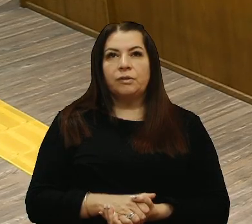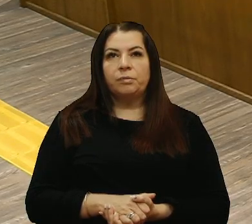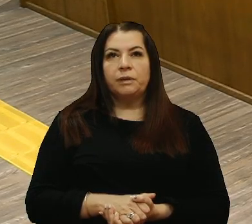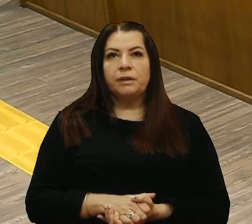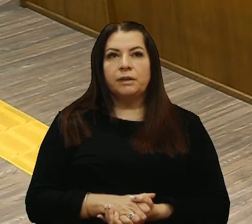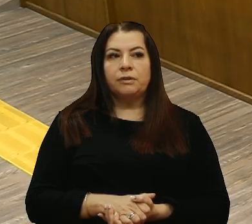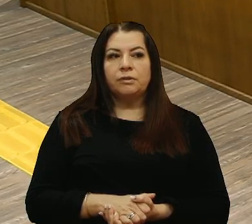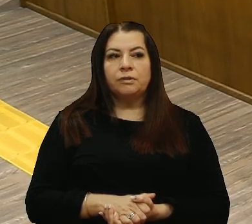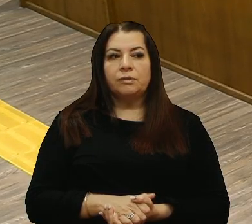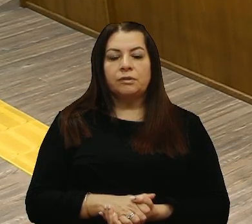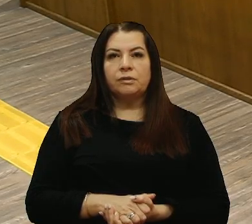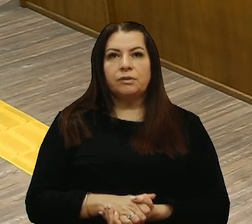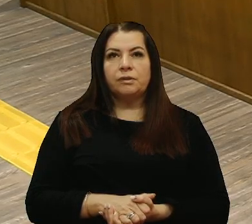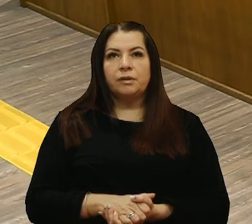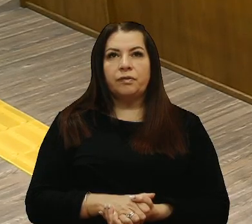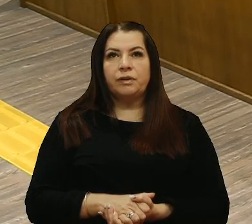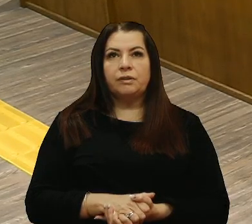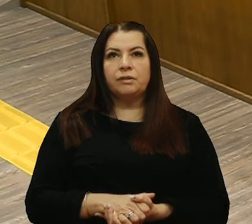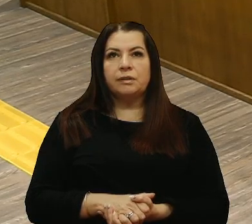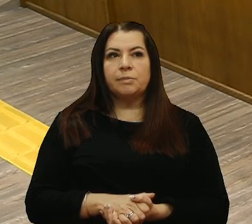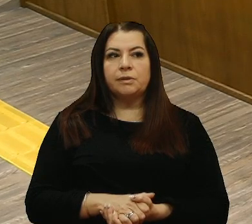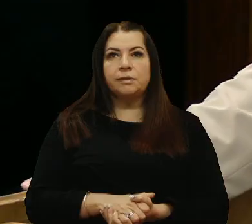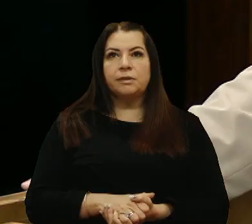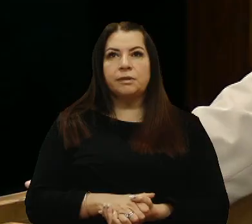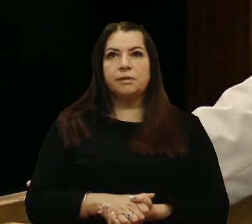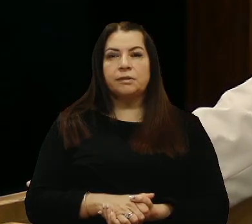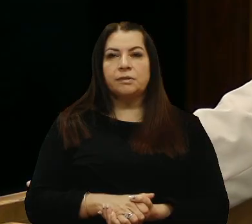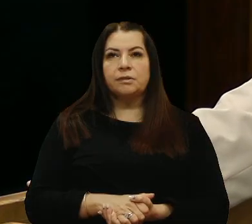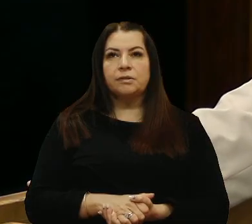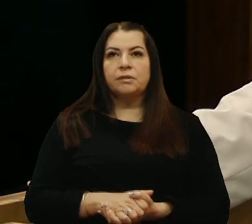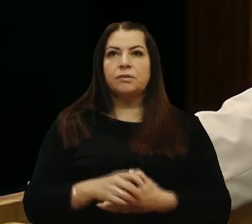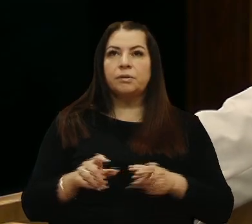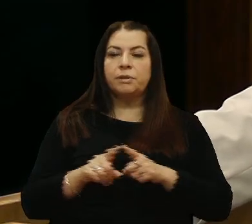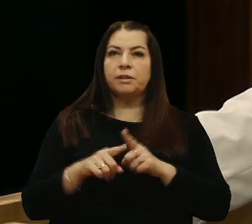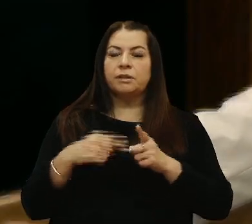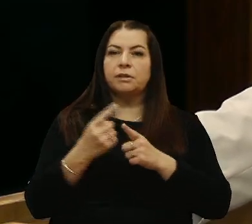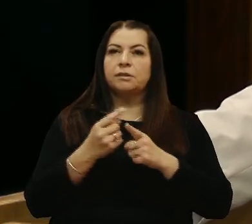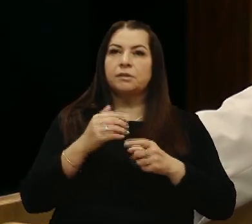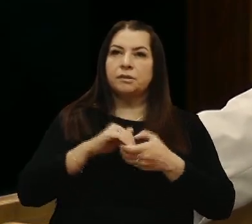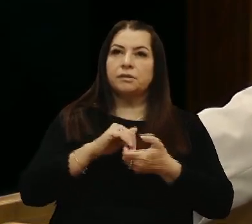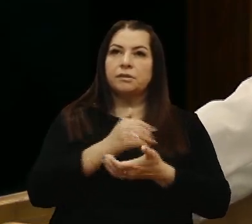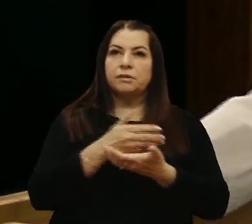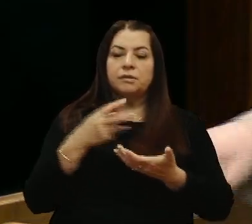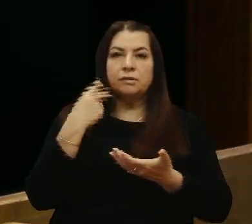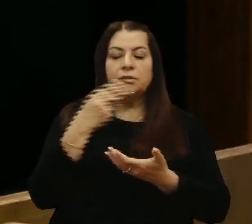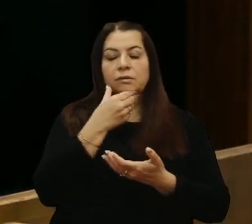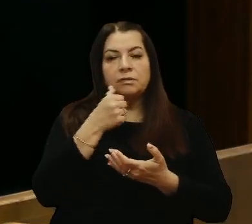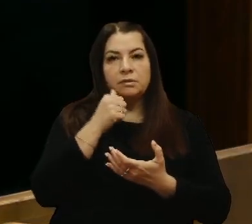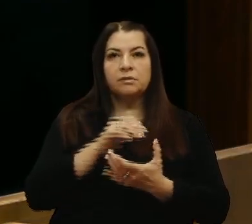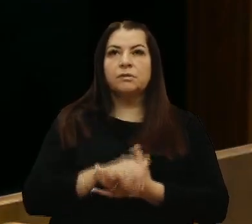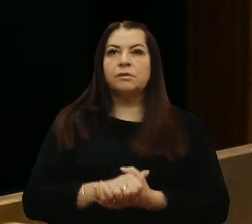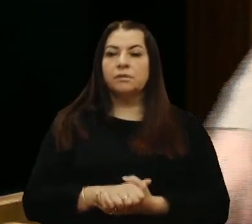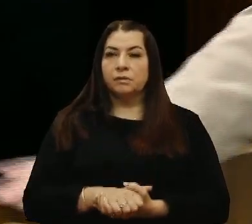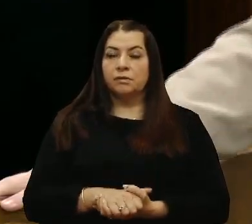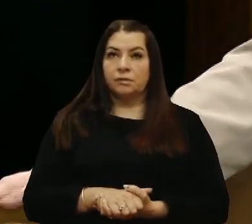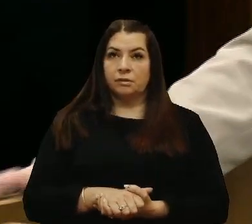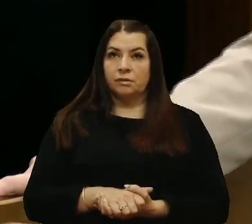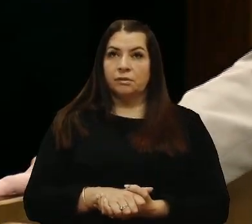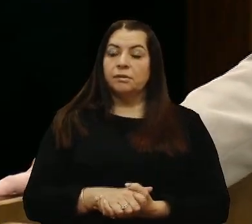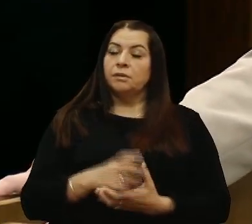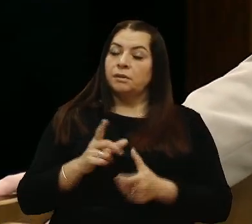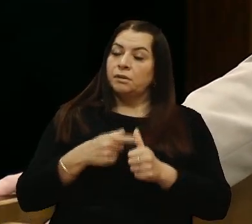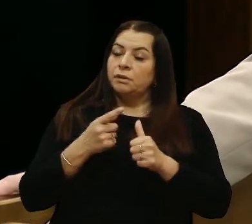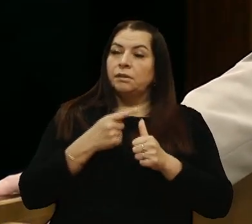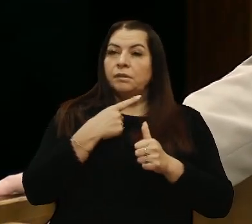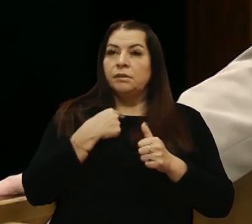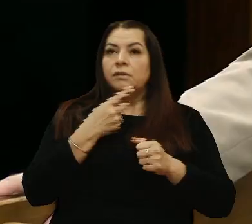Gostou? Corte em inglês. Bom, presidente, meus cumprimentos ao senhor, aos demais vereadores dessa Casa Legislativa. Eu primeiro